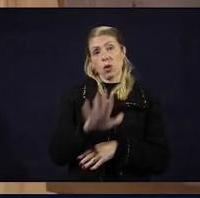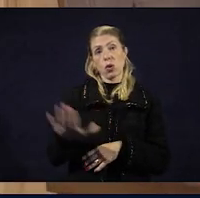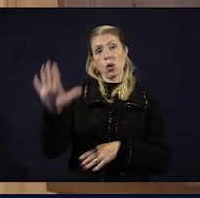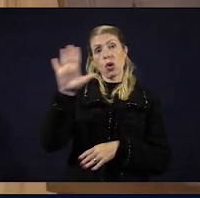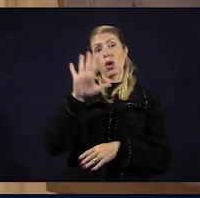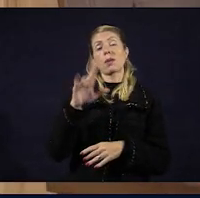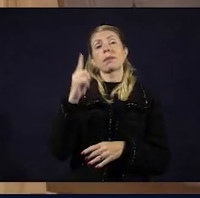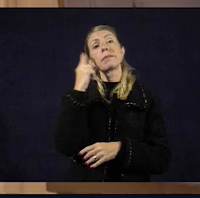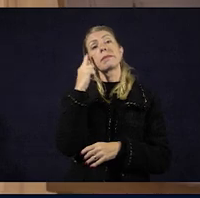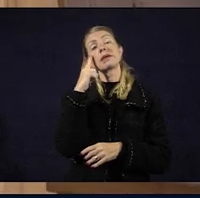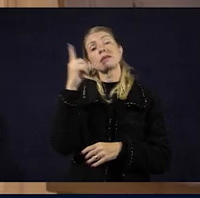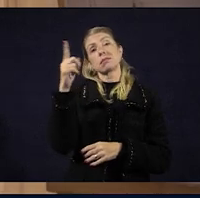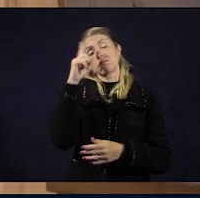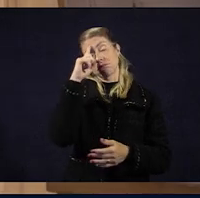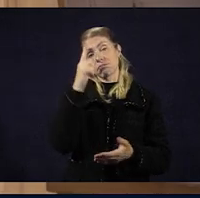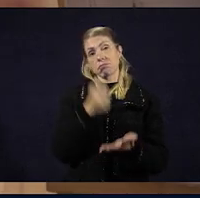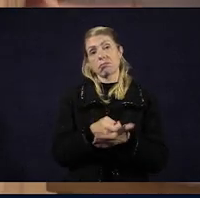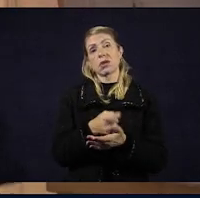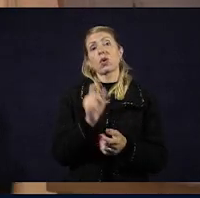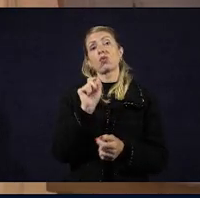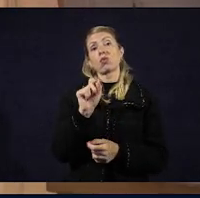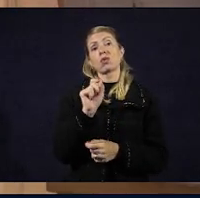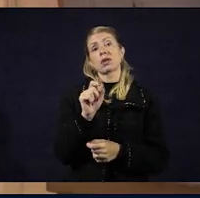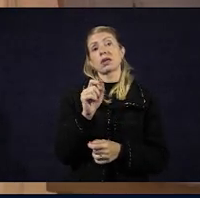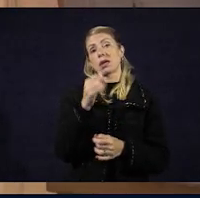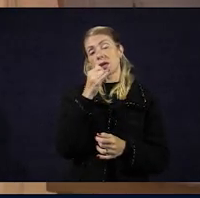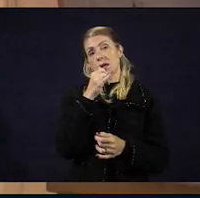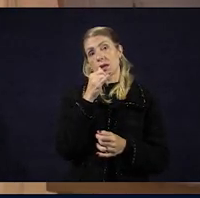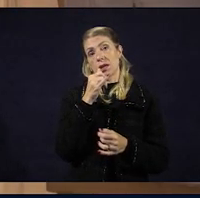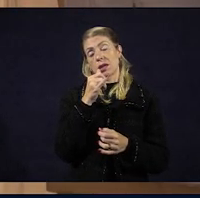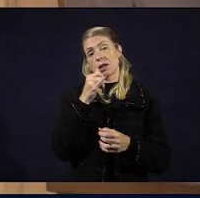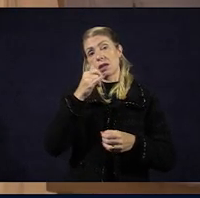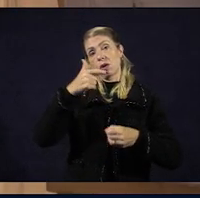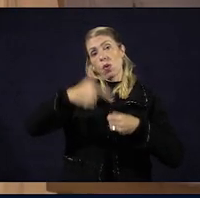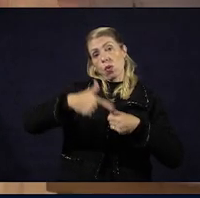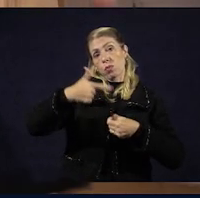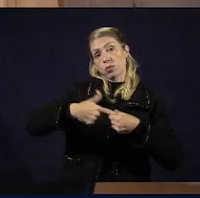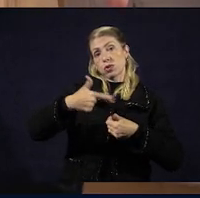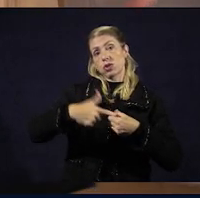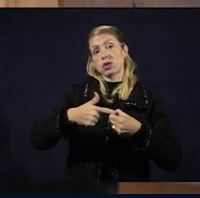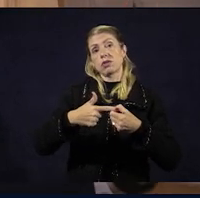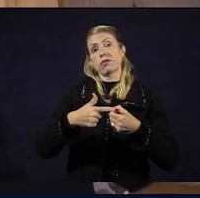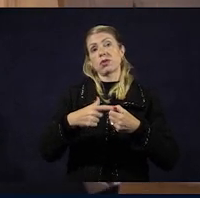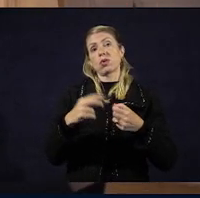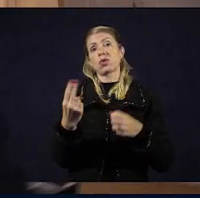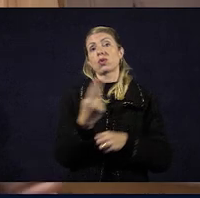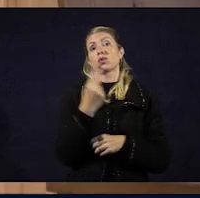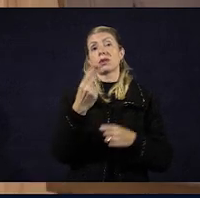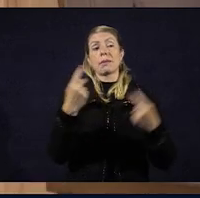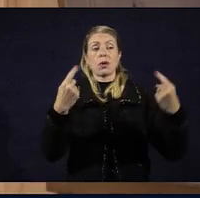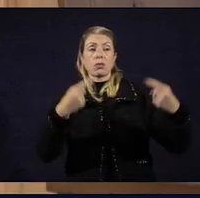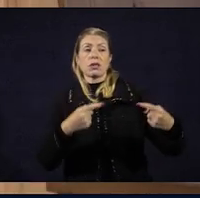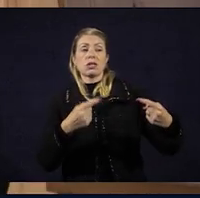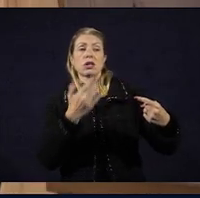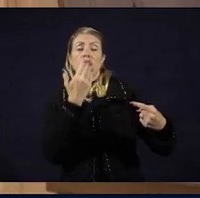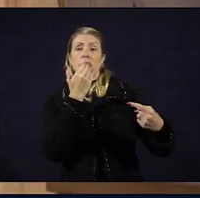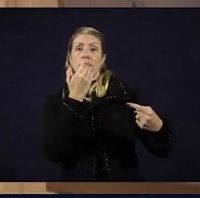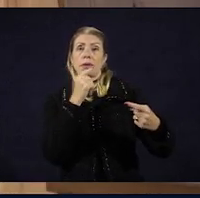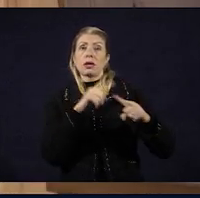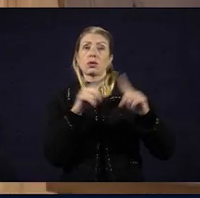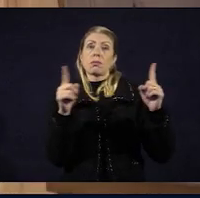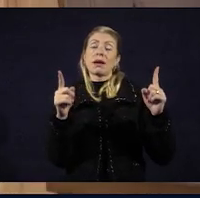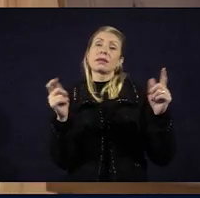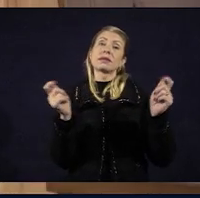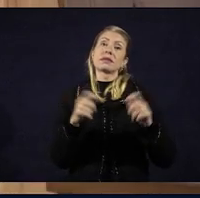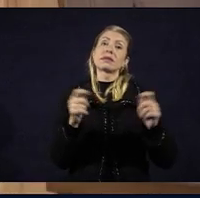estabeleceram que os avançados você pega assim ele só podem ser feitos para Não competir com alimento eles têm que ser